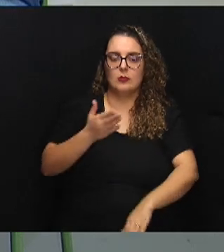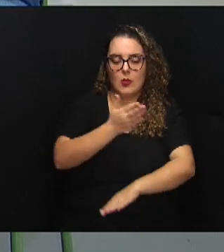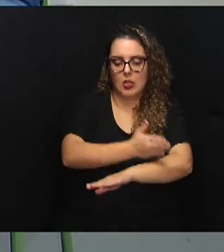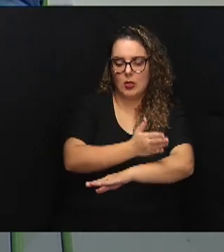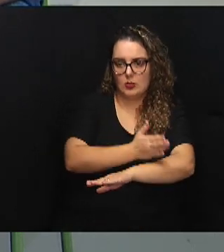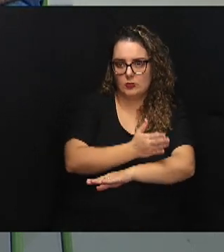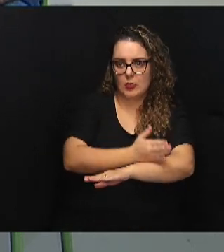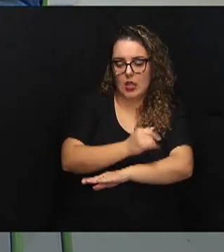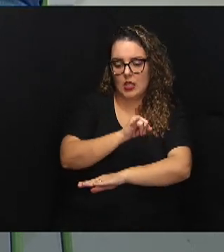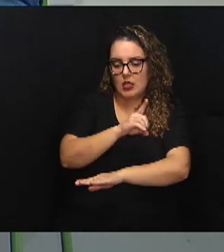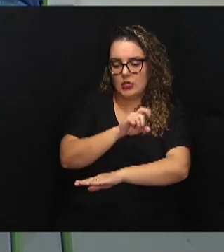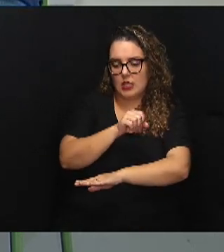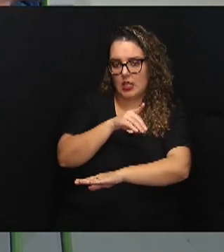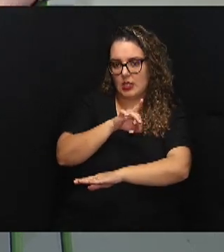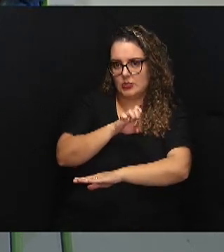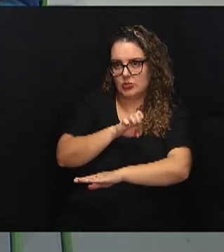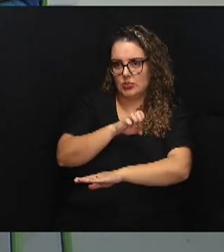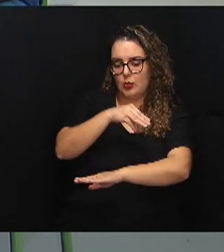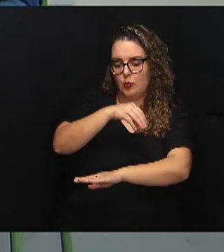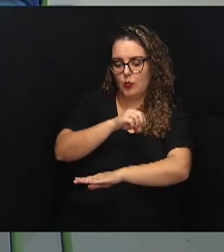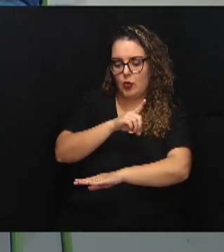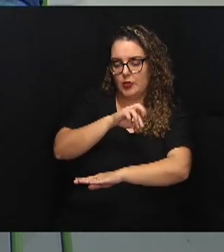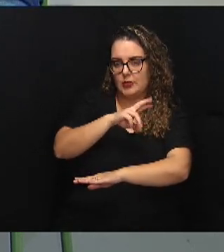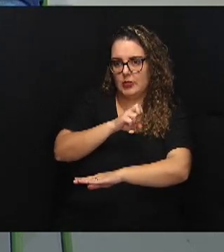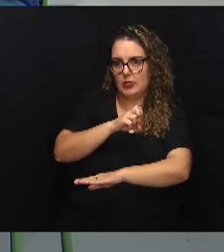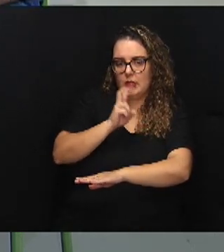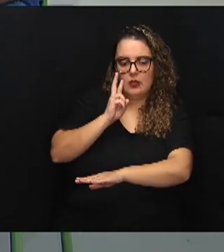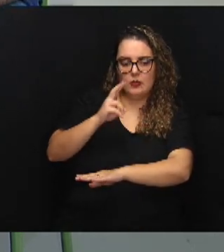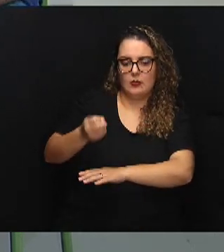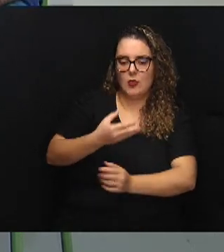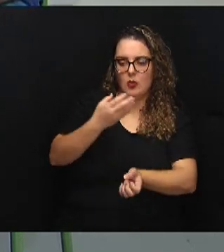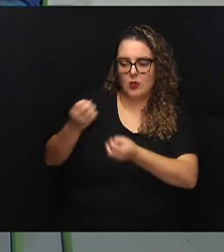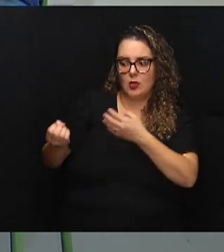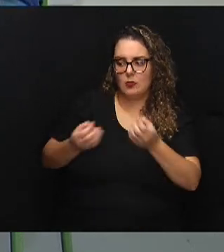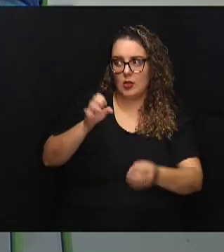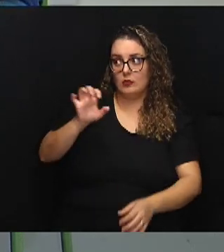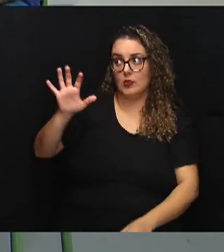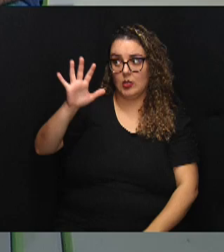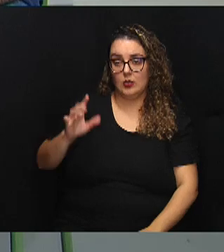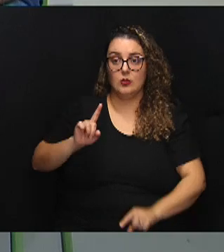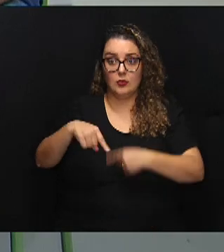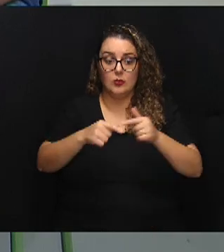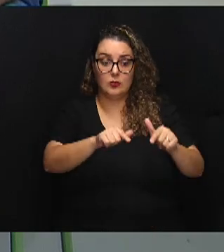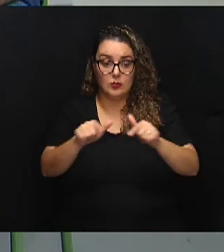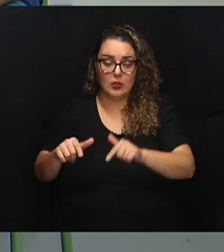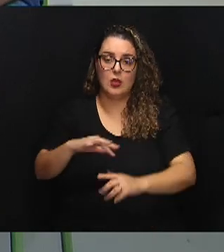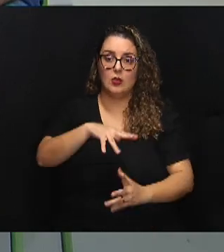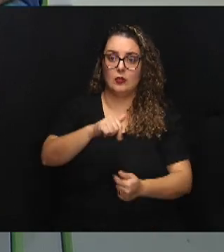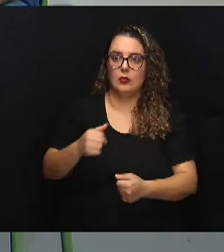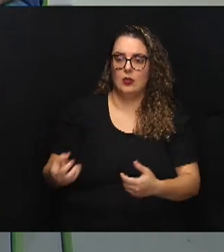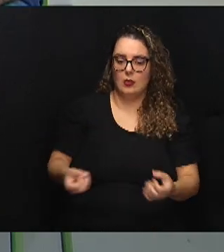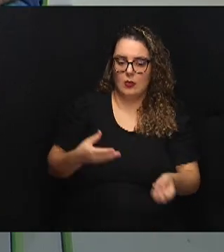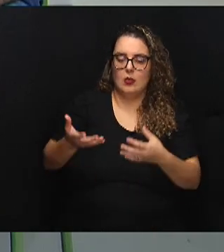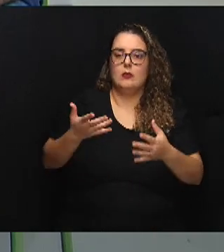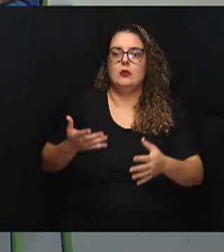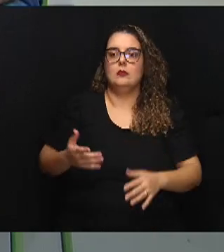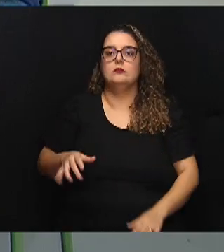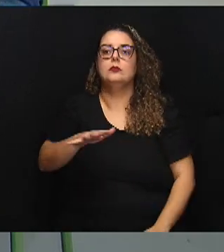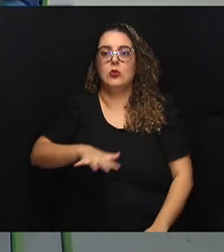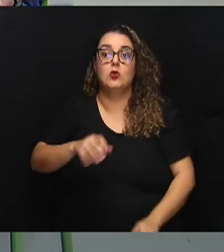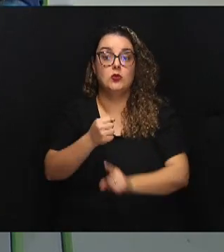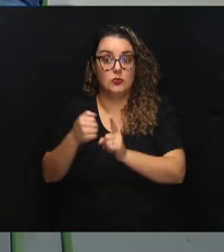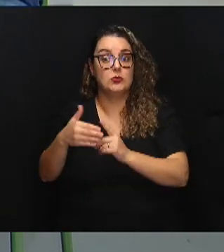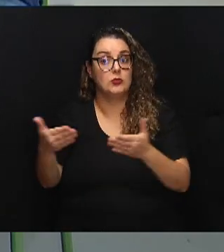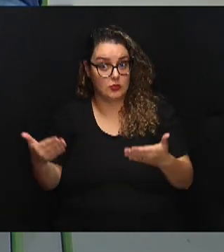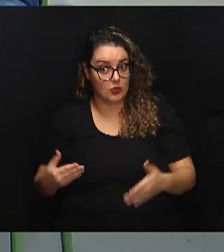é quando a gente começa a ver as revoluções que vão acontecendo na Europa, em outros lugares do mundo, que vão dando forma a muito da sociedade que a gente vive hoje. E